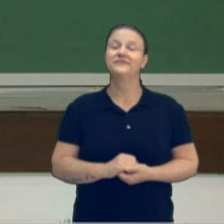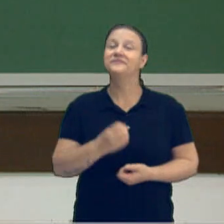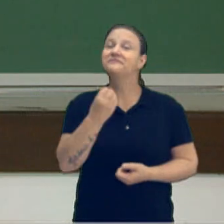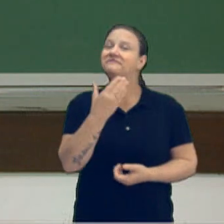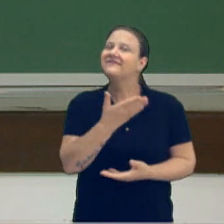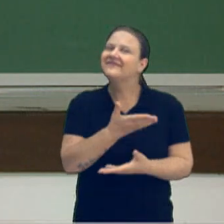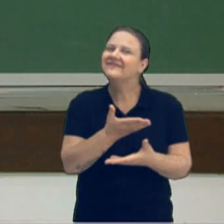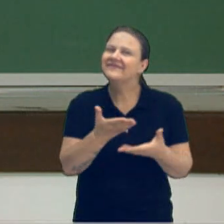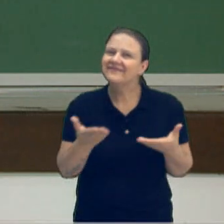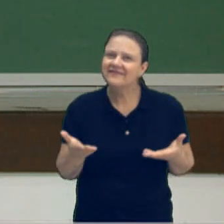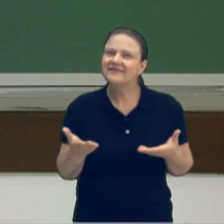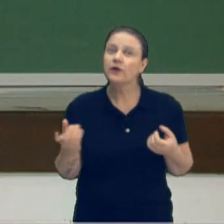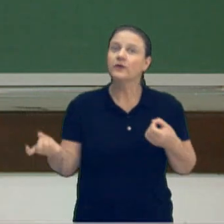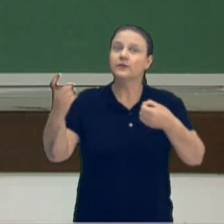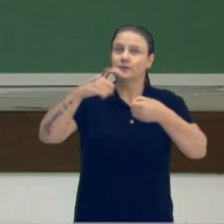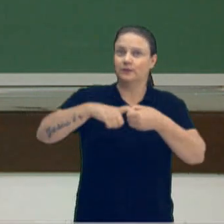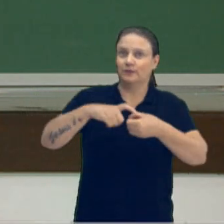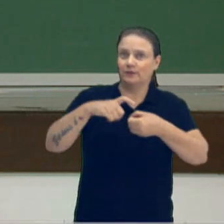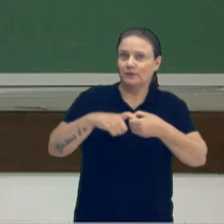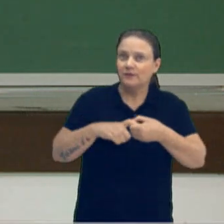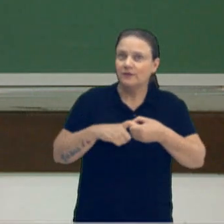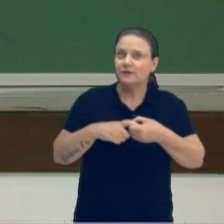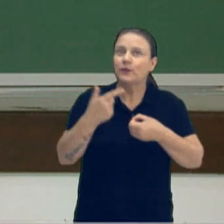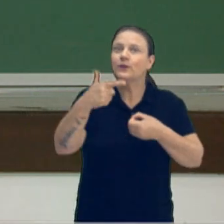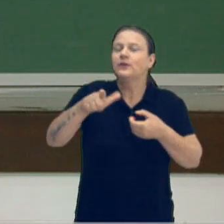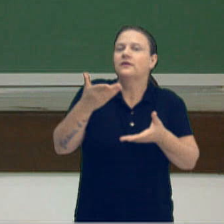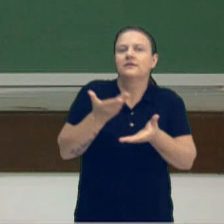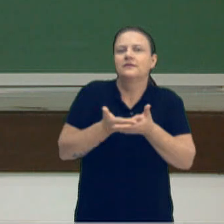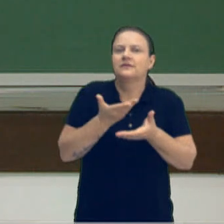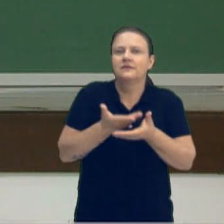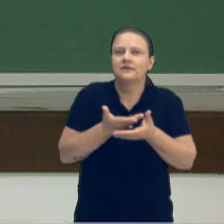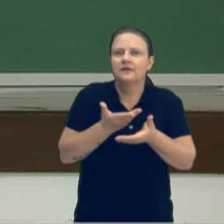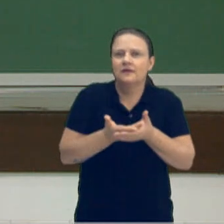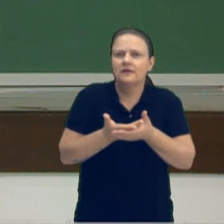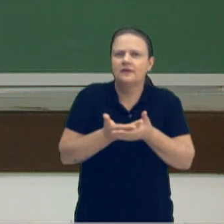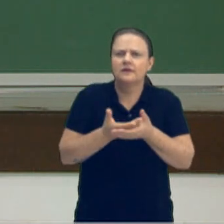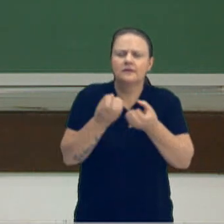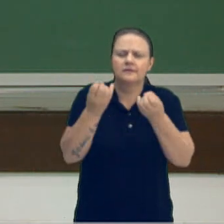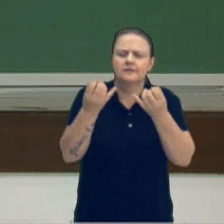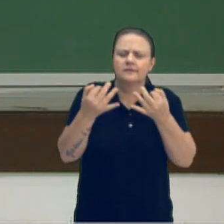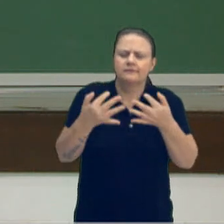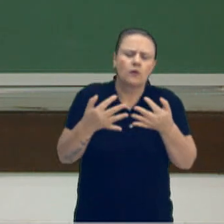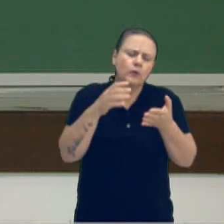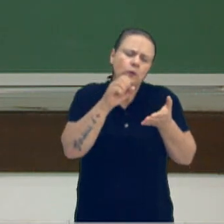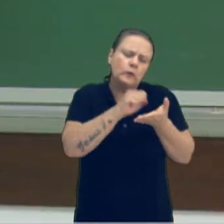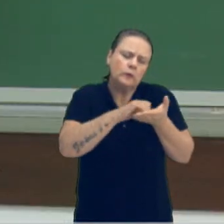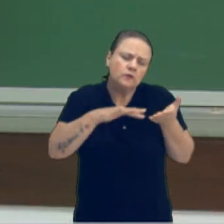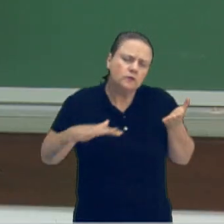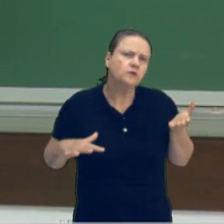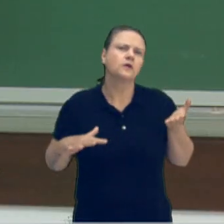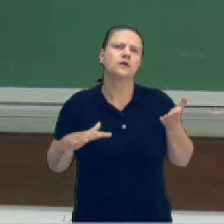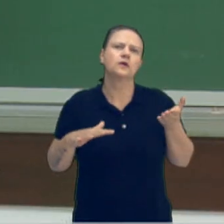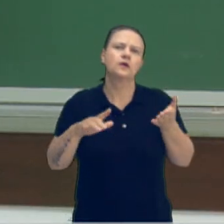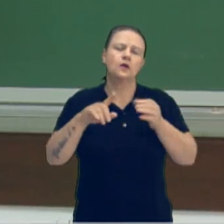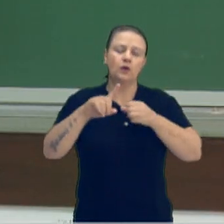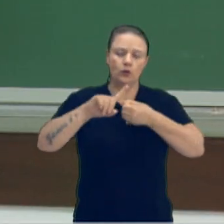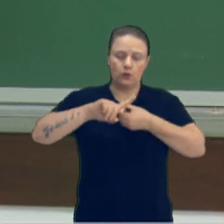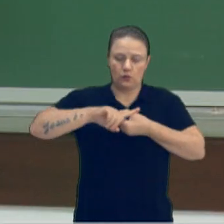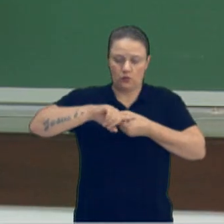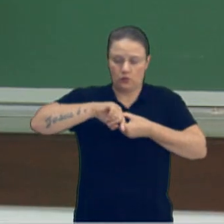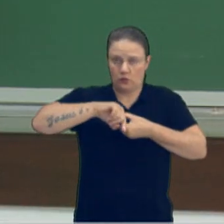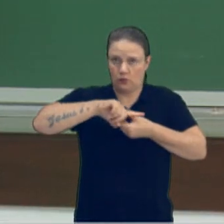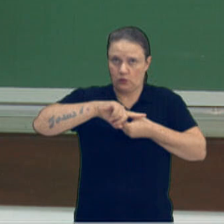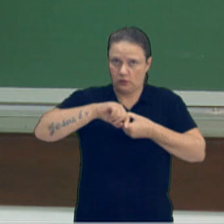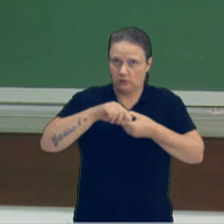Muito bem, voltamos então, para mais uma aula onde a gente está resolvendo alguns exercícios sobre a parte de trigonometria. Na